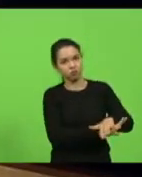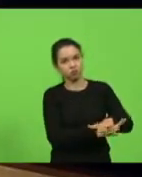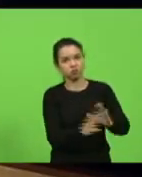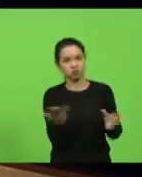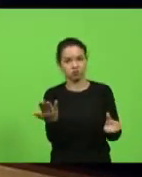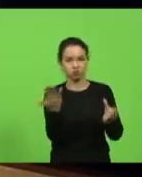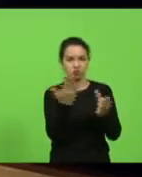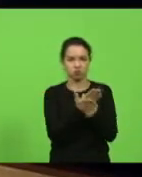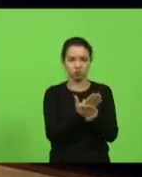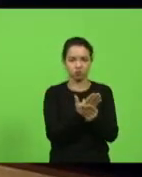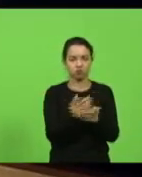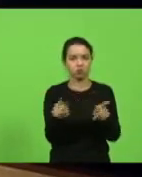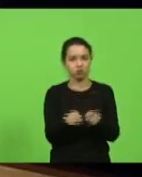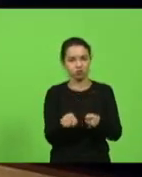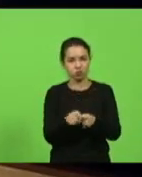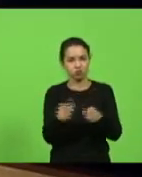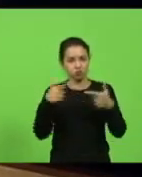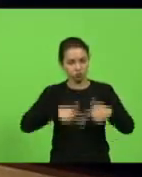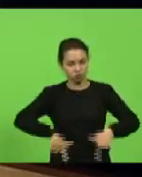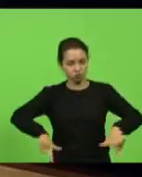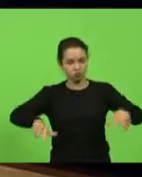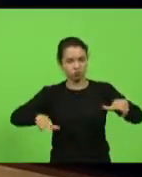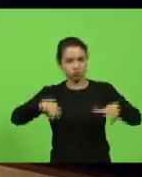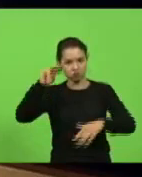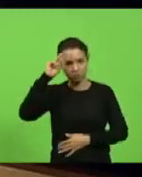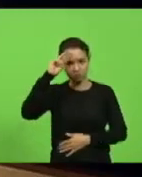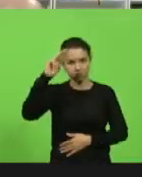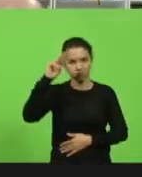consequente absolvição de Carlos Moisés da Silva. Muito obrigado.